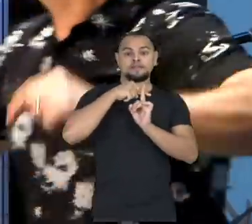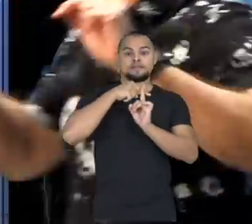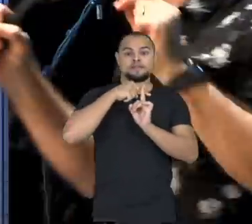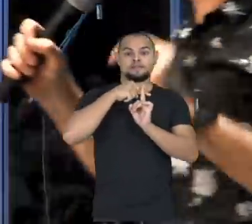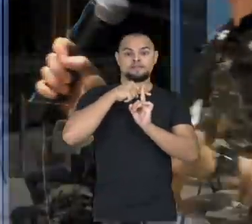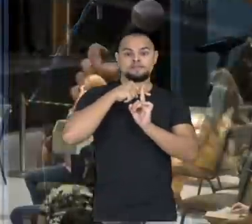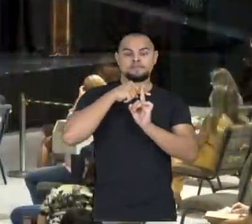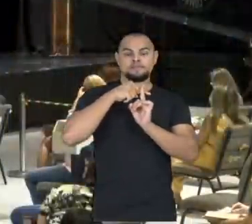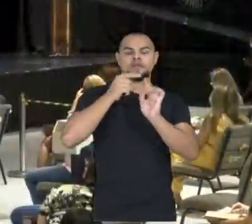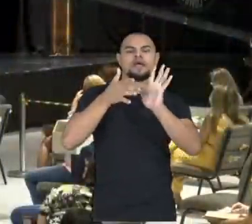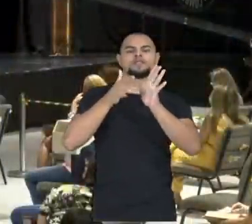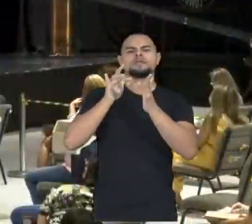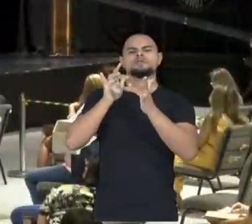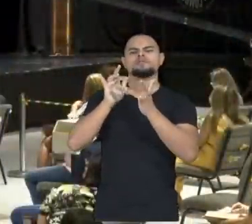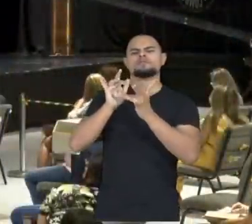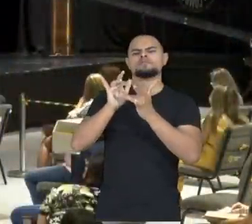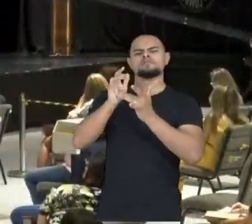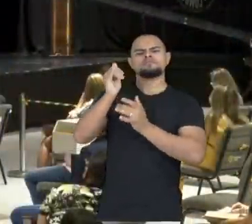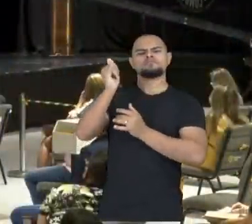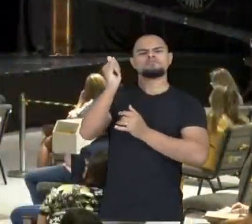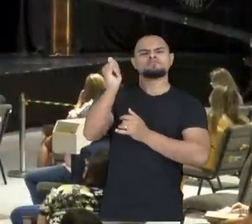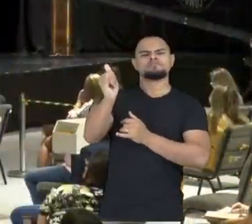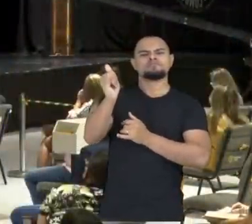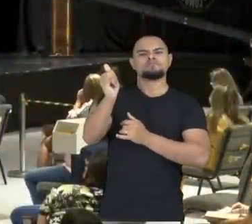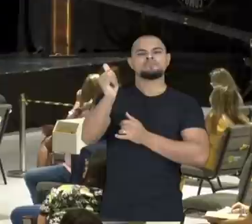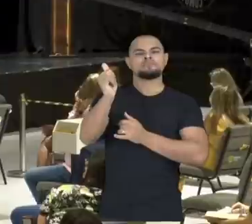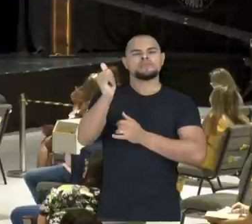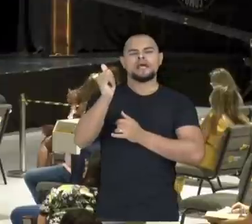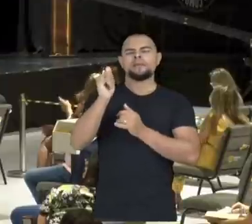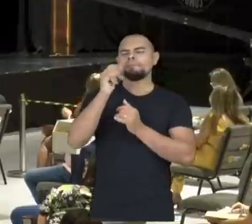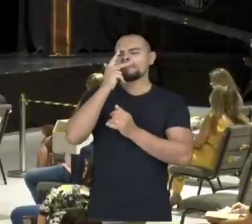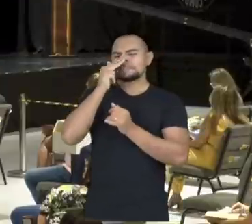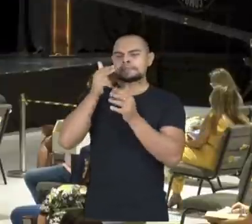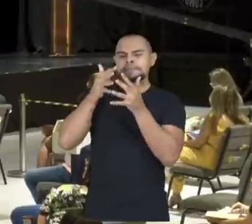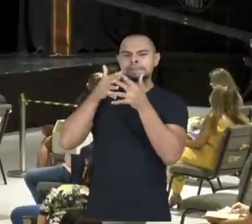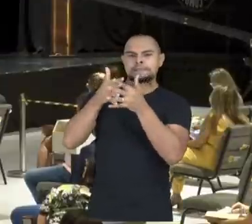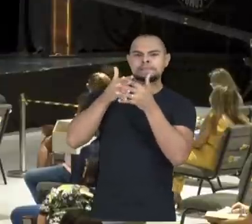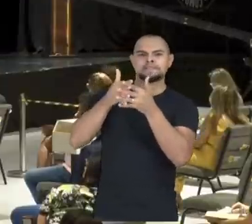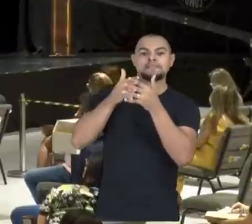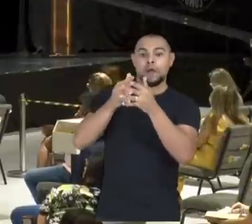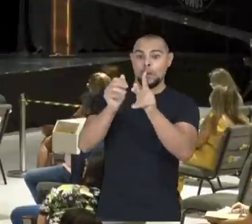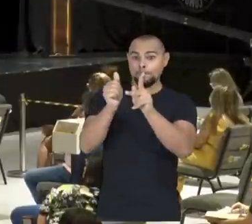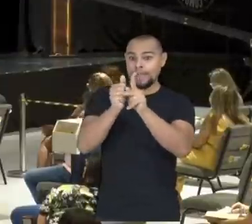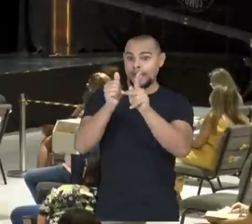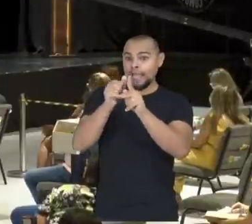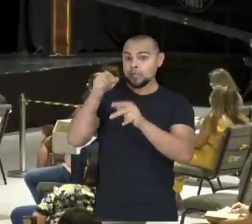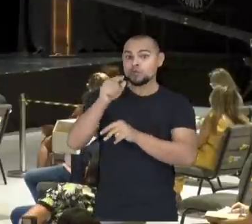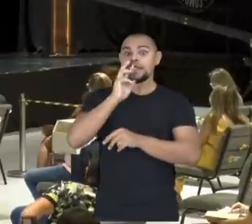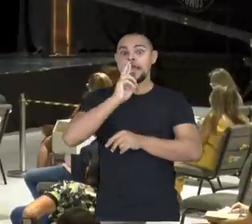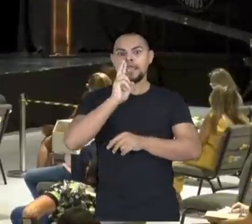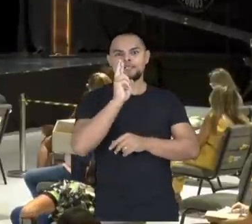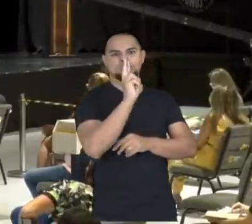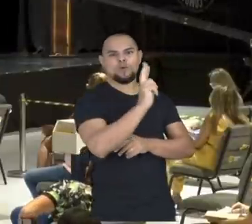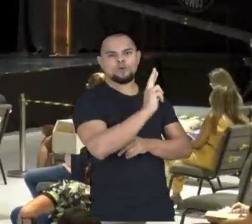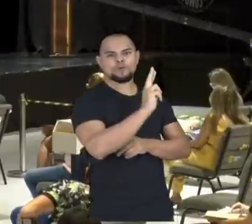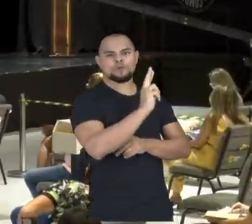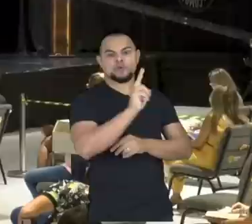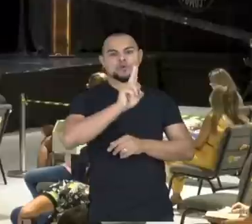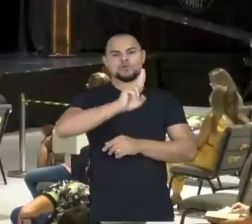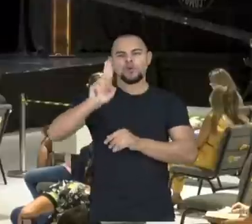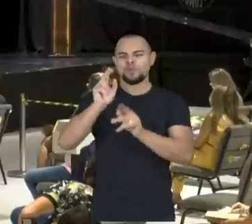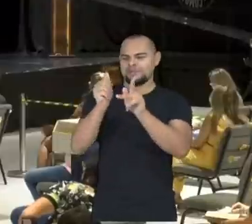Aí ele vai dizer o seguinte, e aqui também gera uma outra confusão. Como foi Pedro que responde, e o nome de